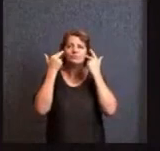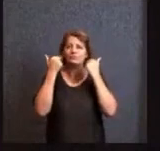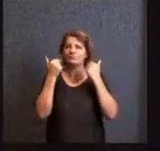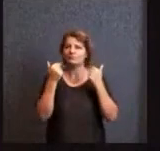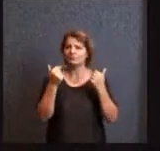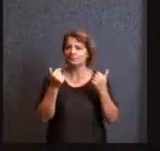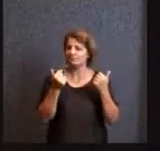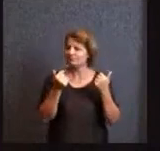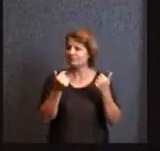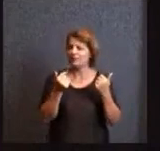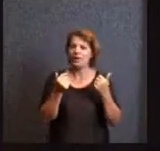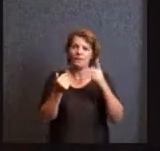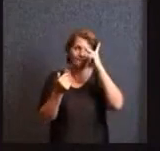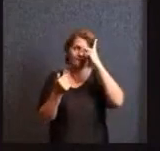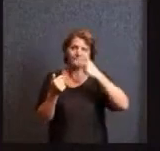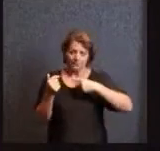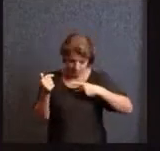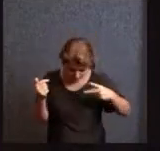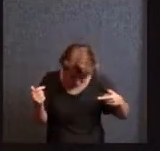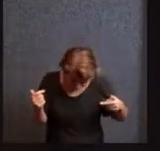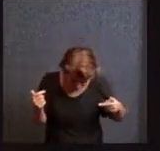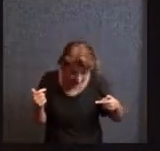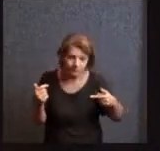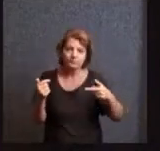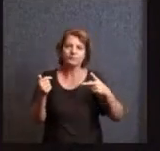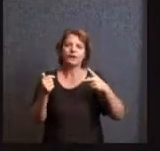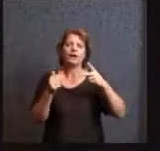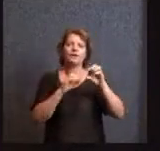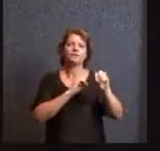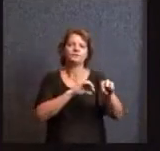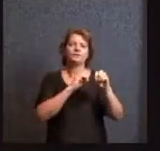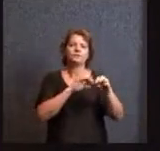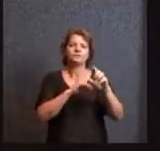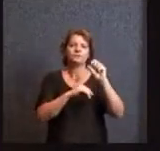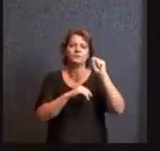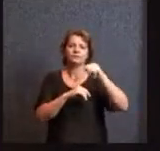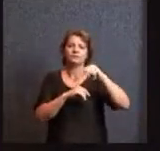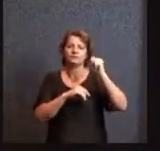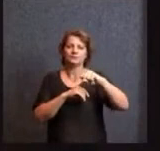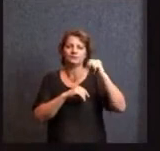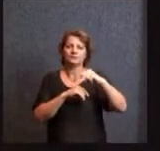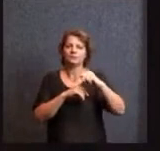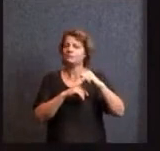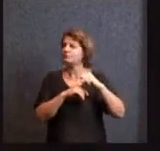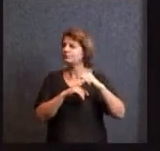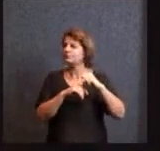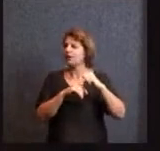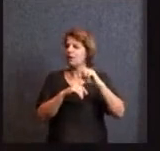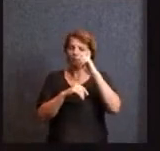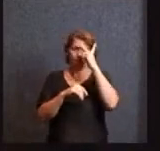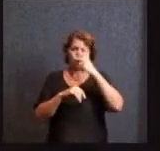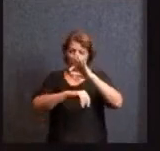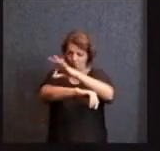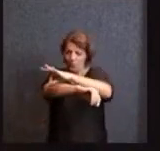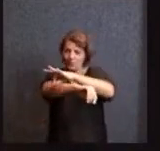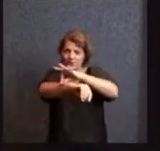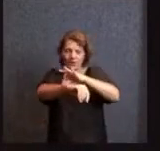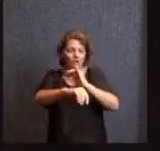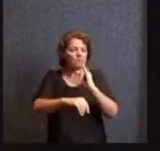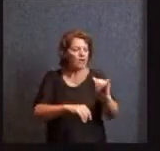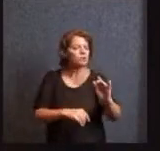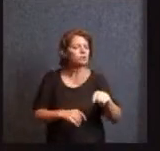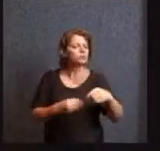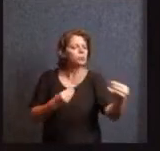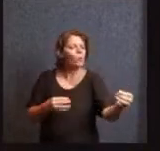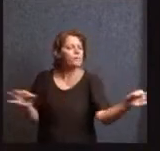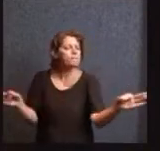É próprio da natureza e a educação é assim. Não vai ter um pronto. Como o engenheiro diz, olha, tome a chave, sua